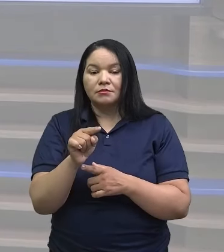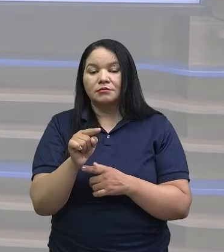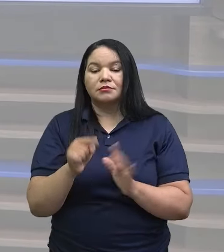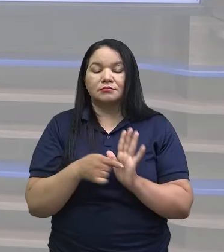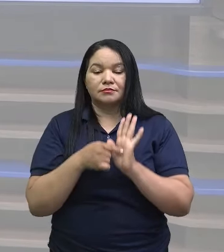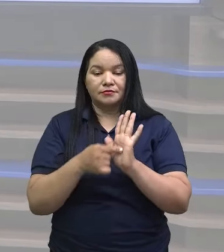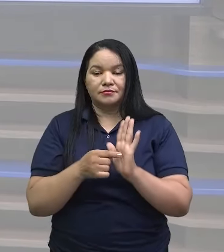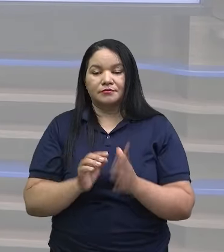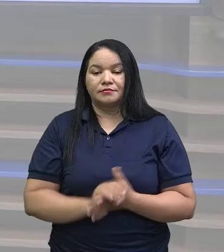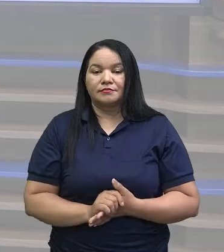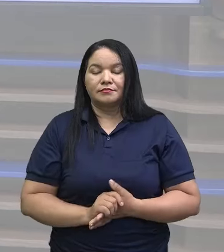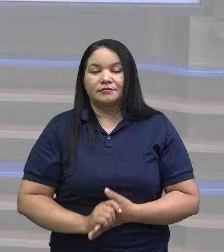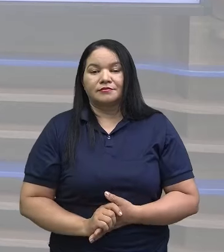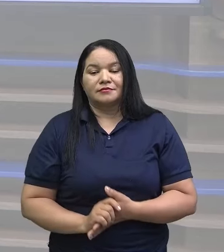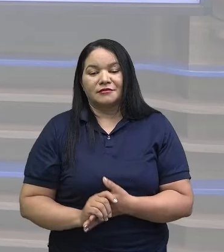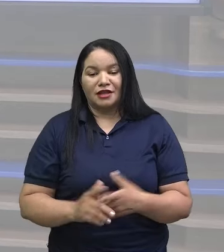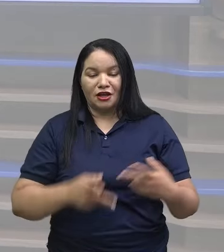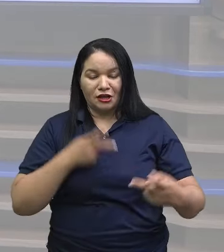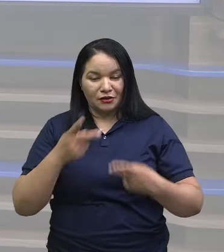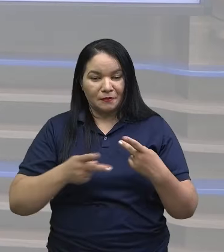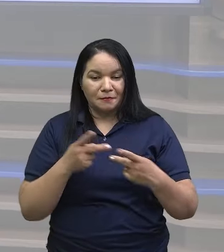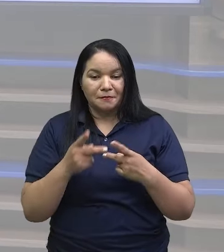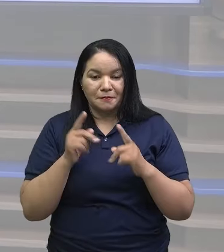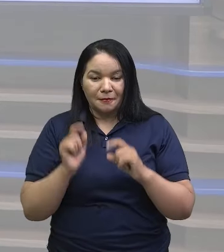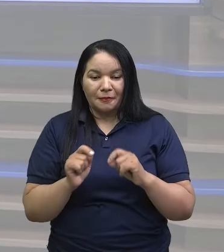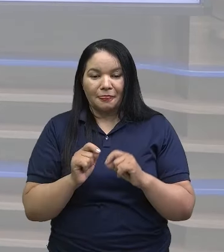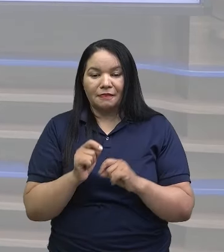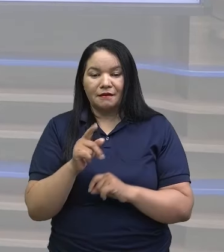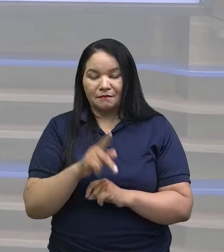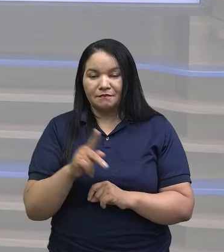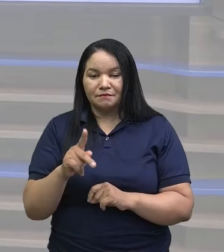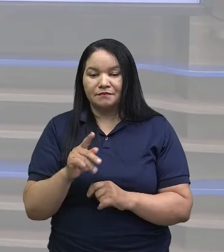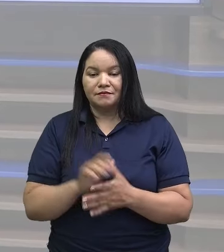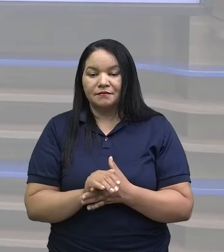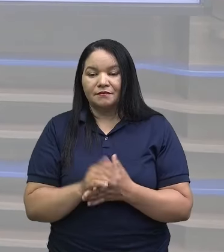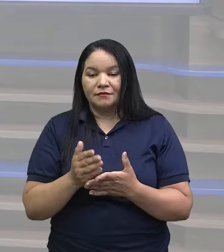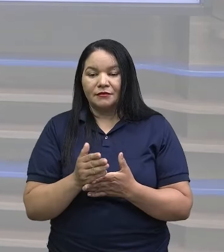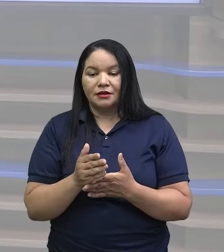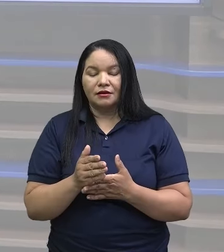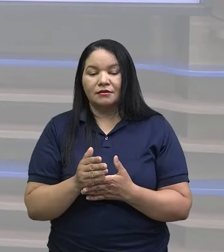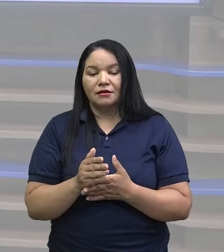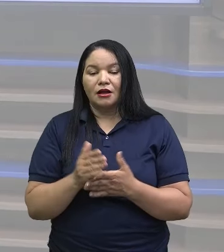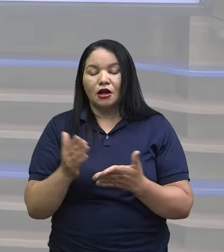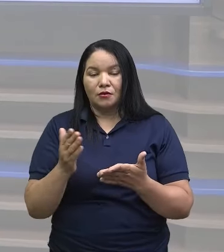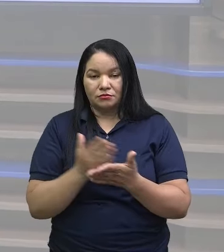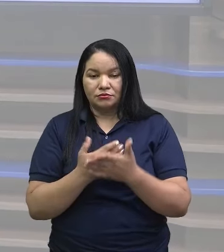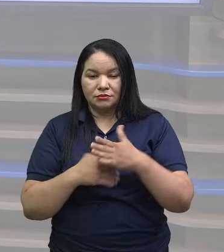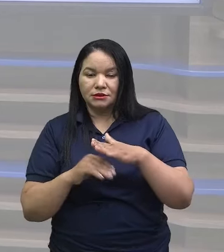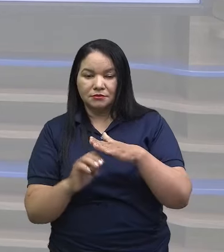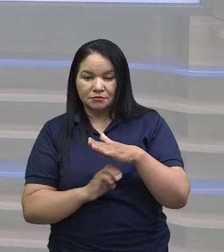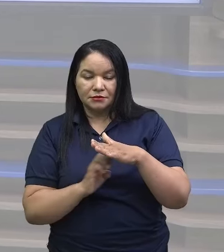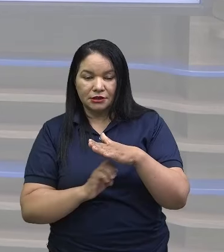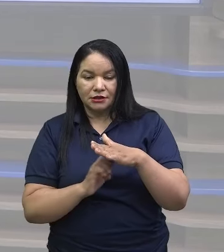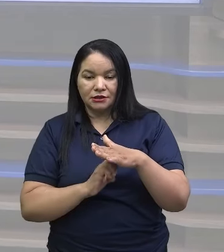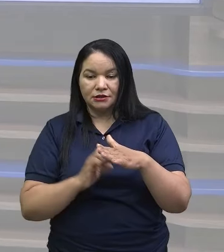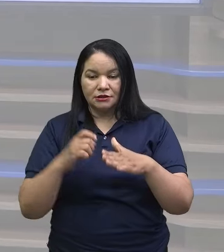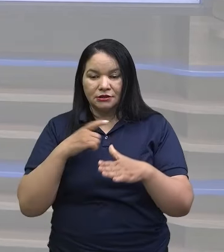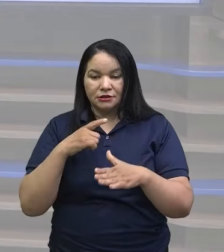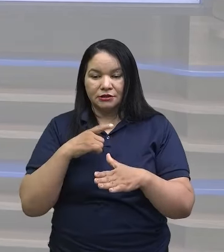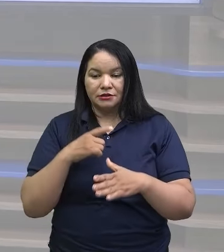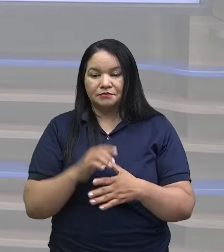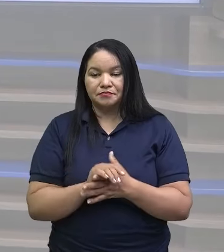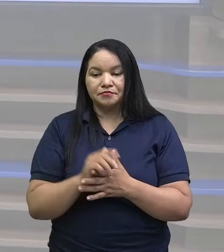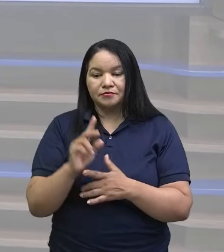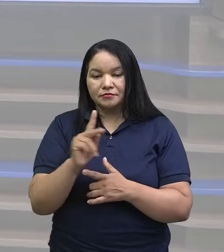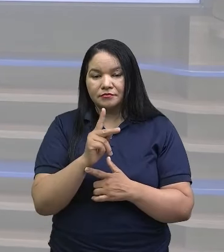falando bem aportuguesada aqui, né? Significa aí empresa, e se eu não me engano, existe uma empresa chamada Ubner, né?